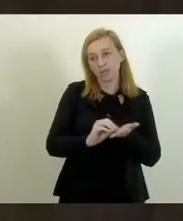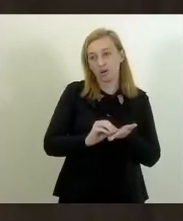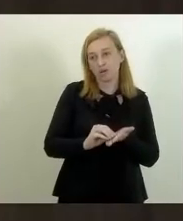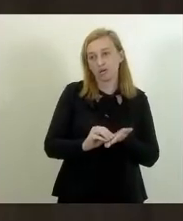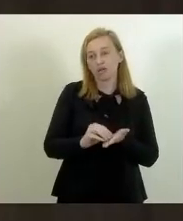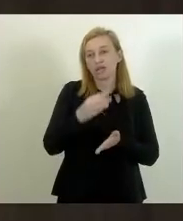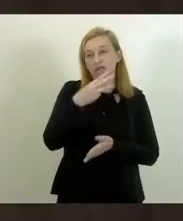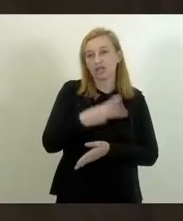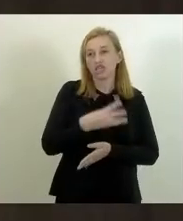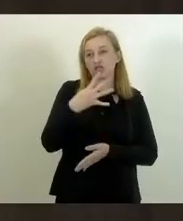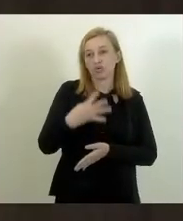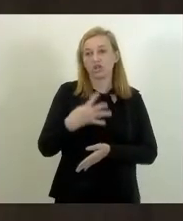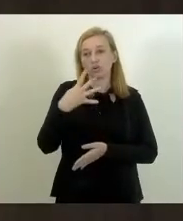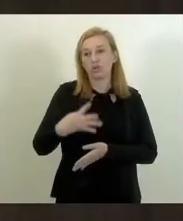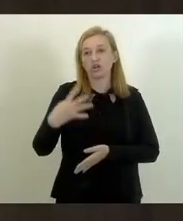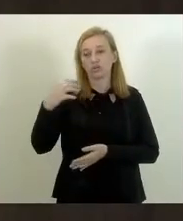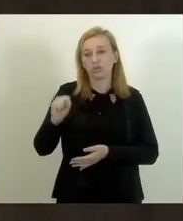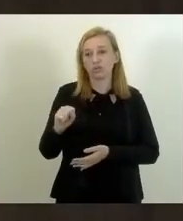É o